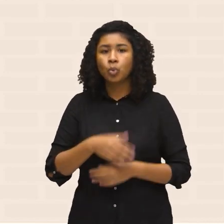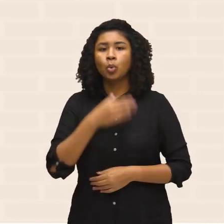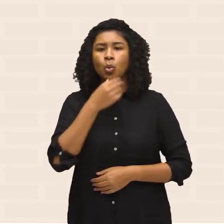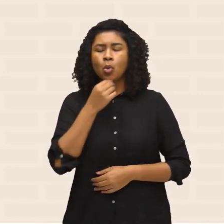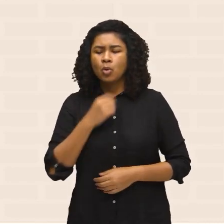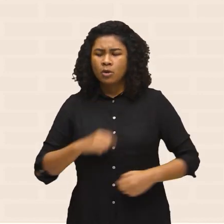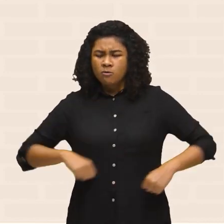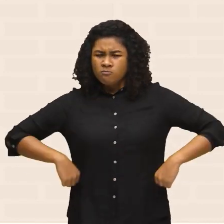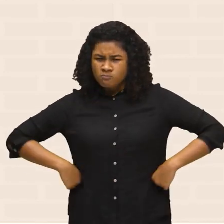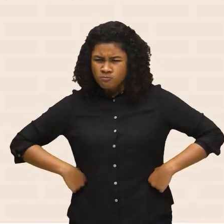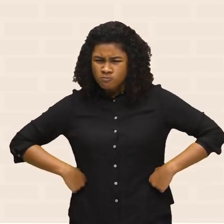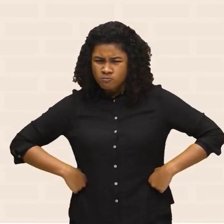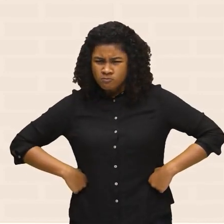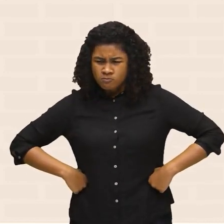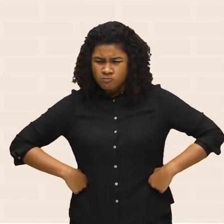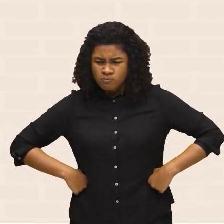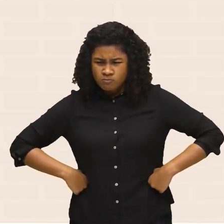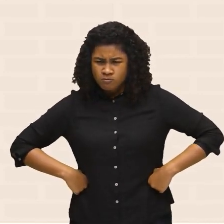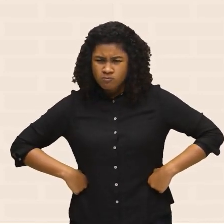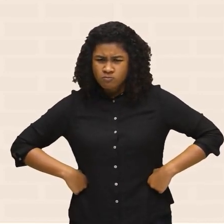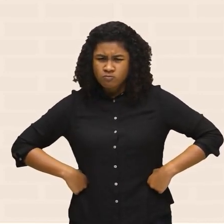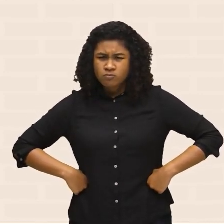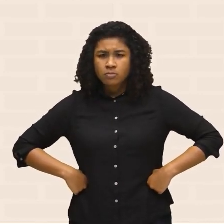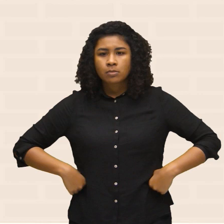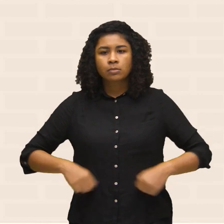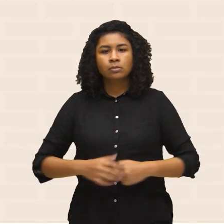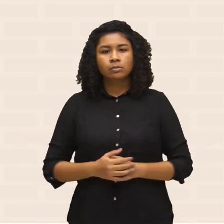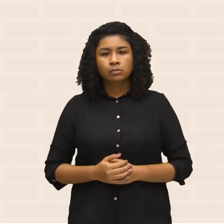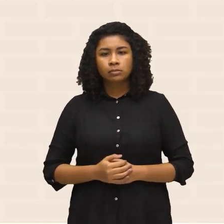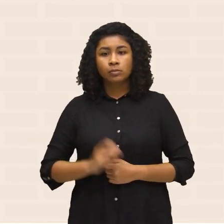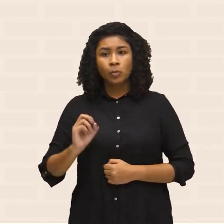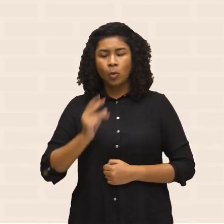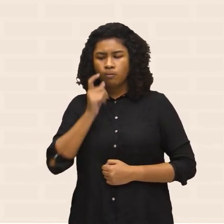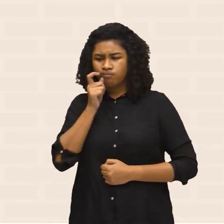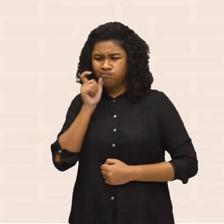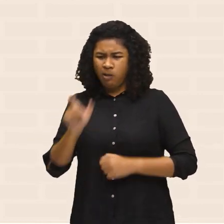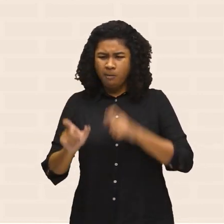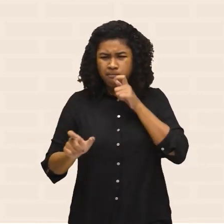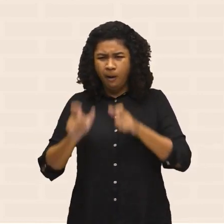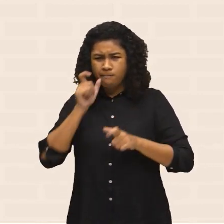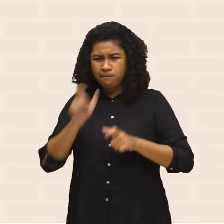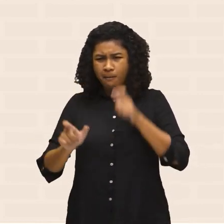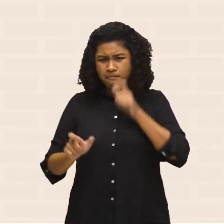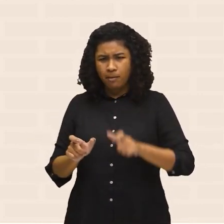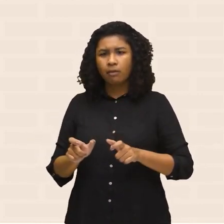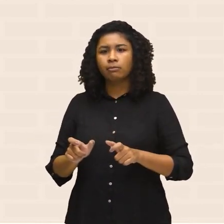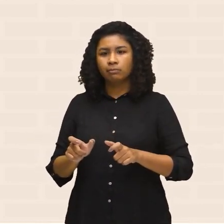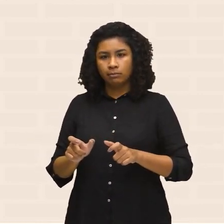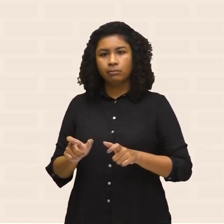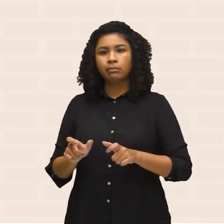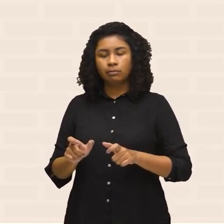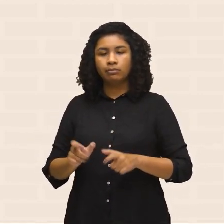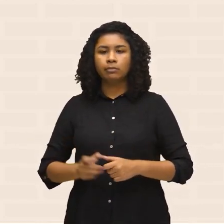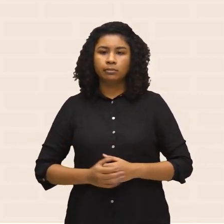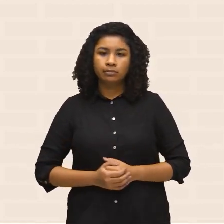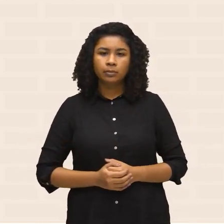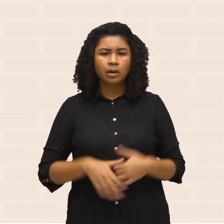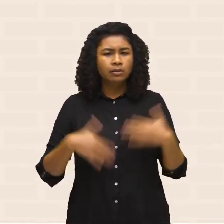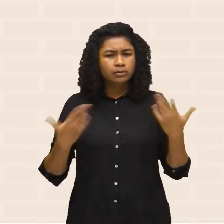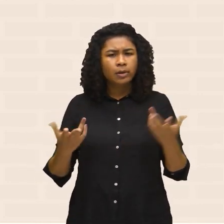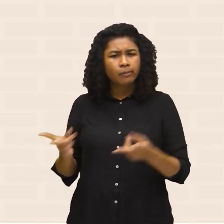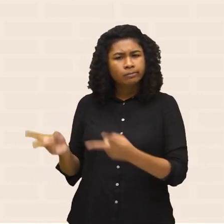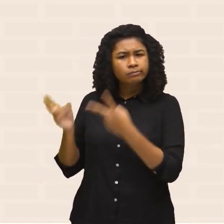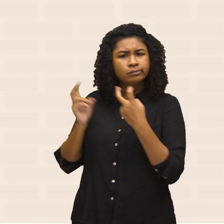bravo, como se estivesse batendo ou fazendo alguma ameaça, né, com essa criança. Então,